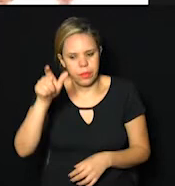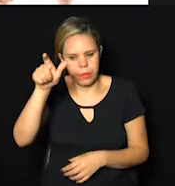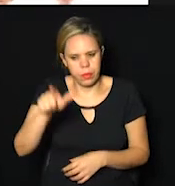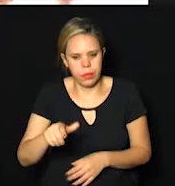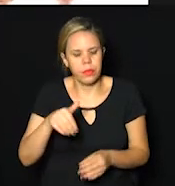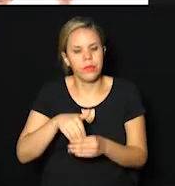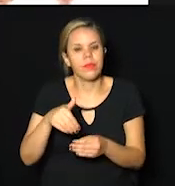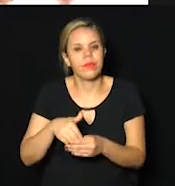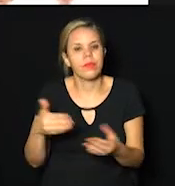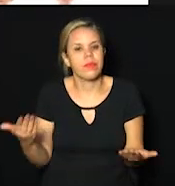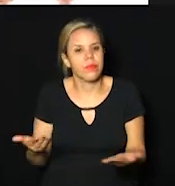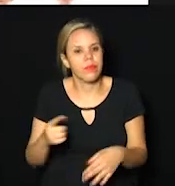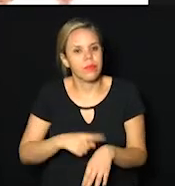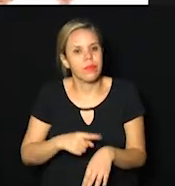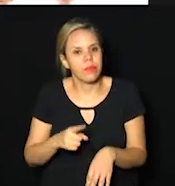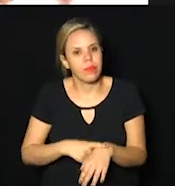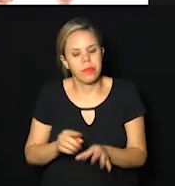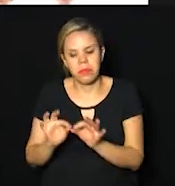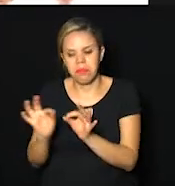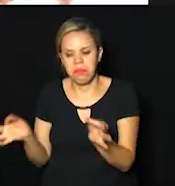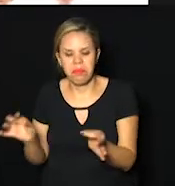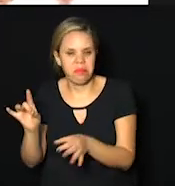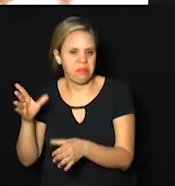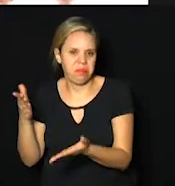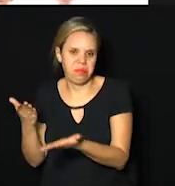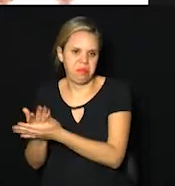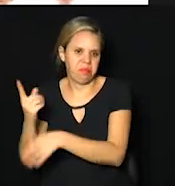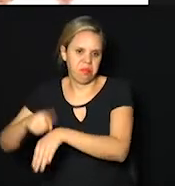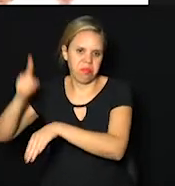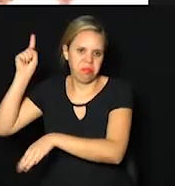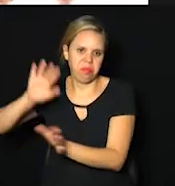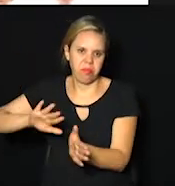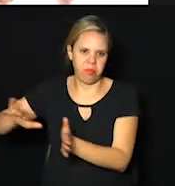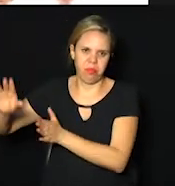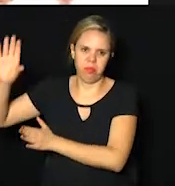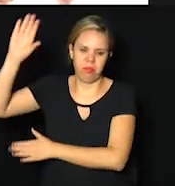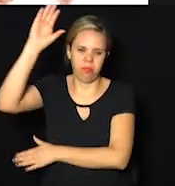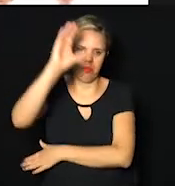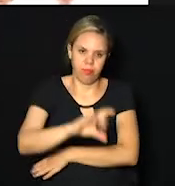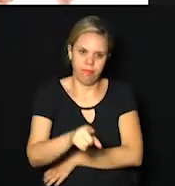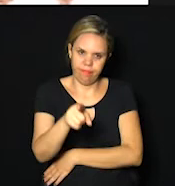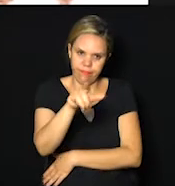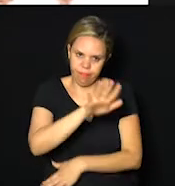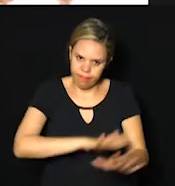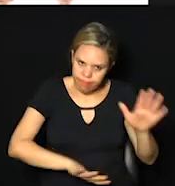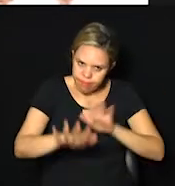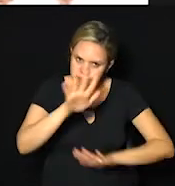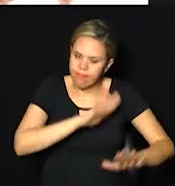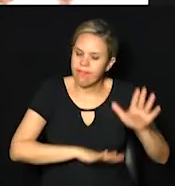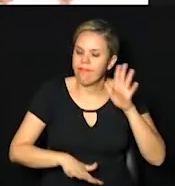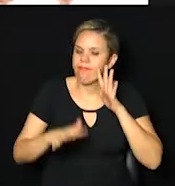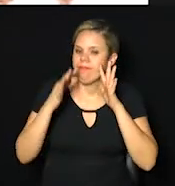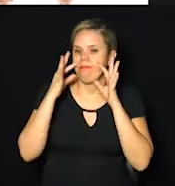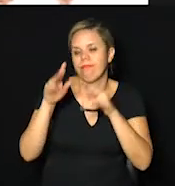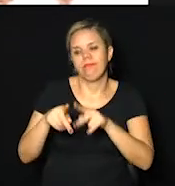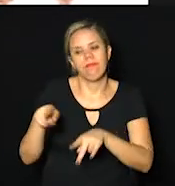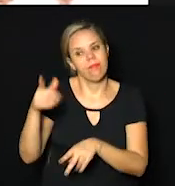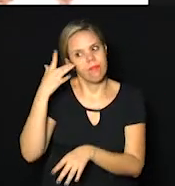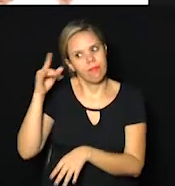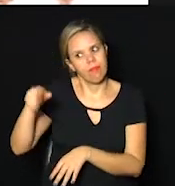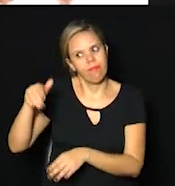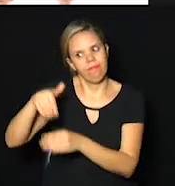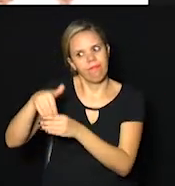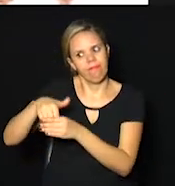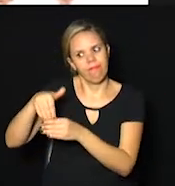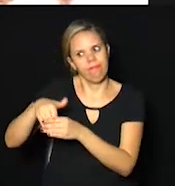momento voto, é um momento muito pequeno, é consequência do cidadão. Então tomem cuidado para você não olhar para as pessoas achando que